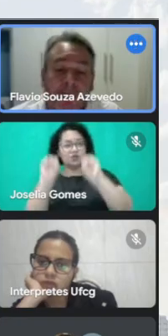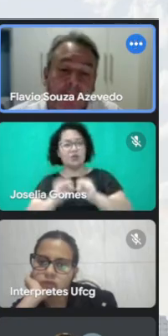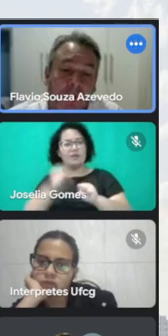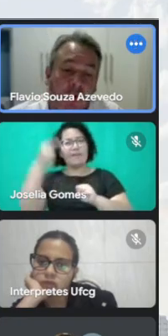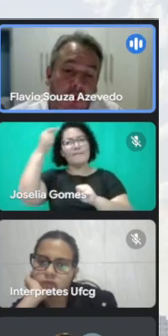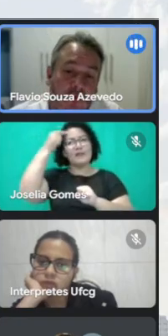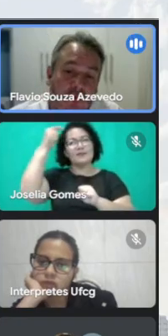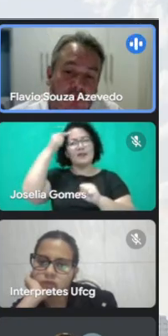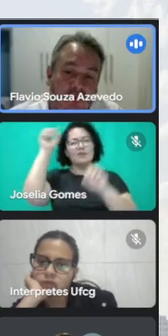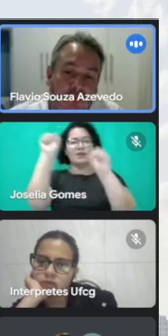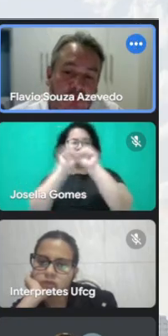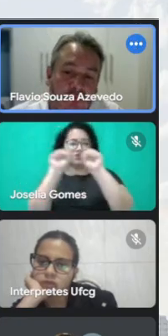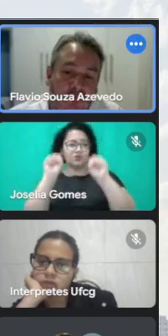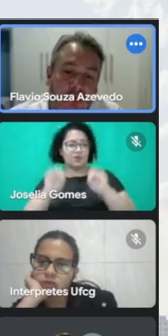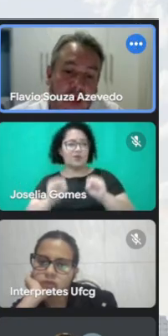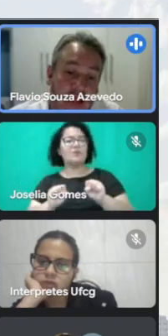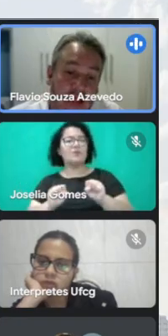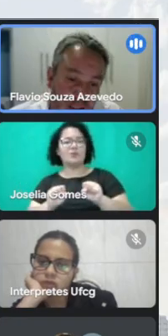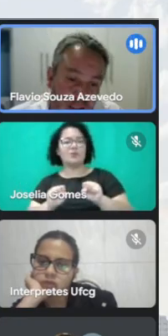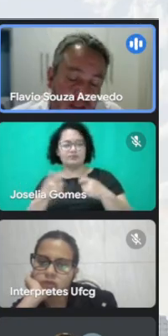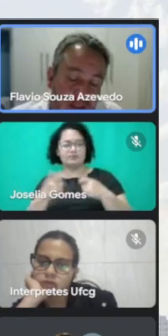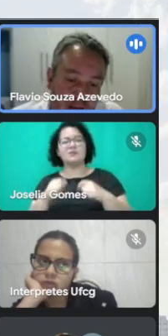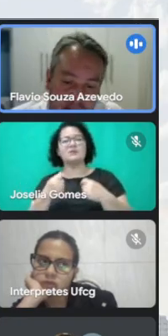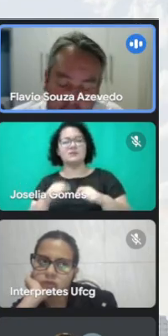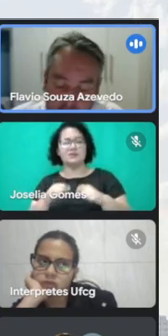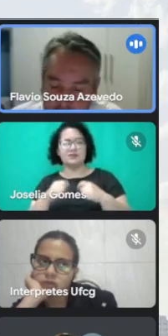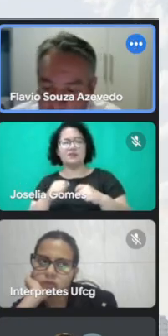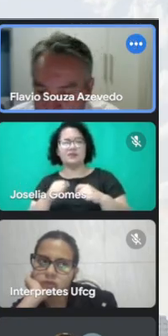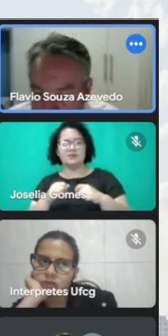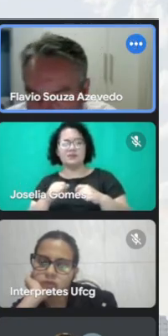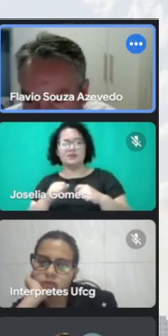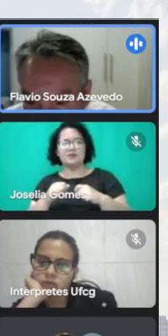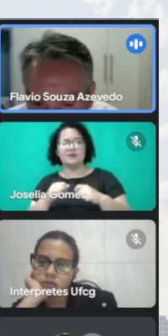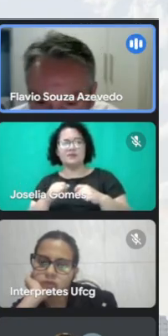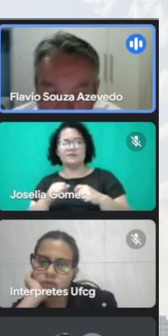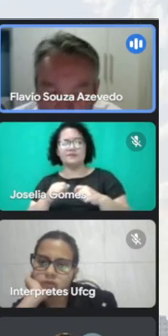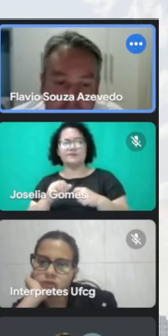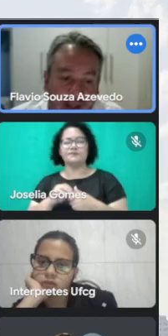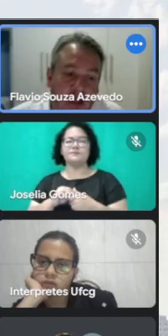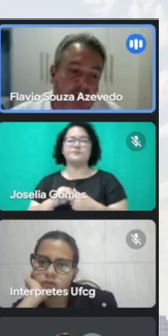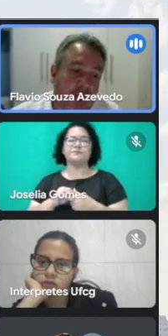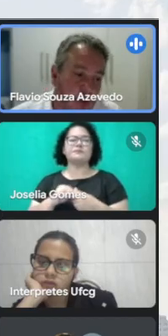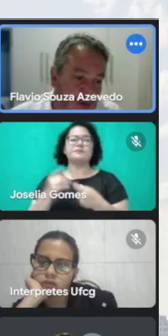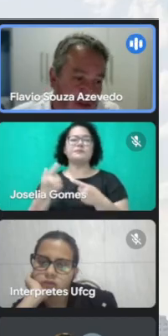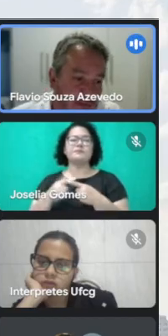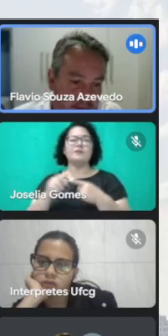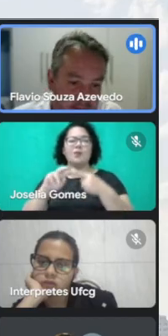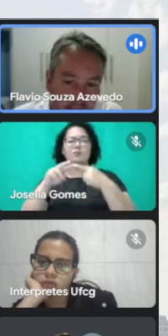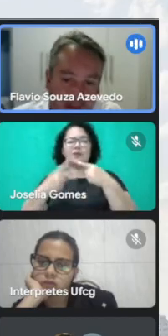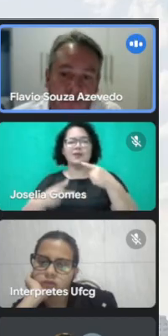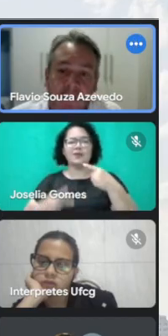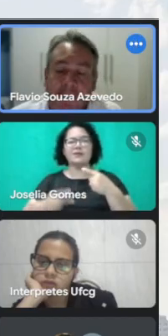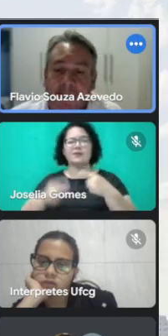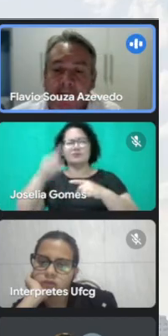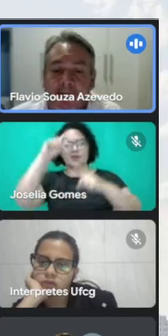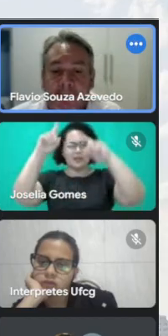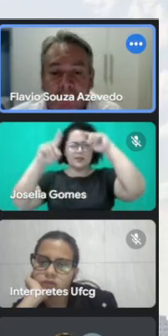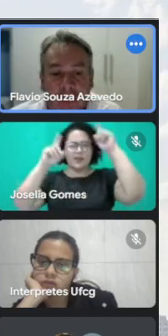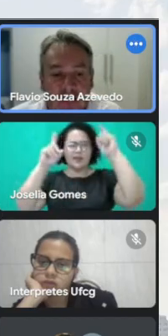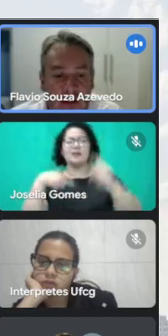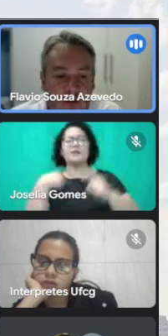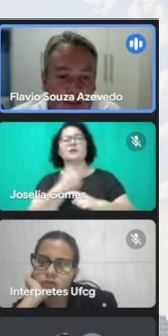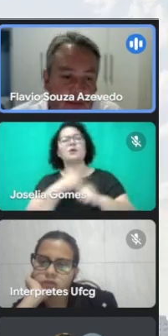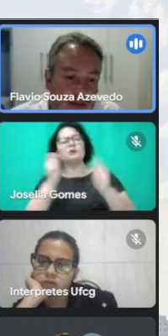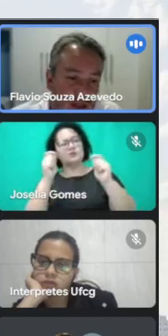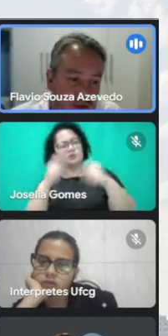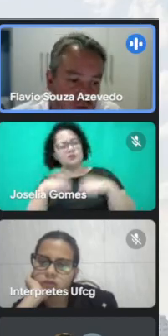sistêmico como um paradigma dessa ideia, para que a gente possa avançar, né,